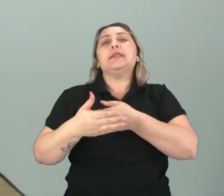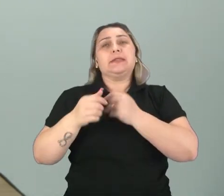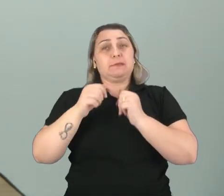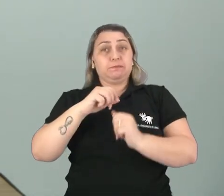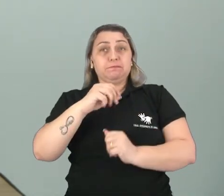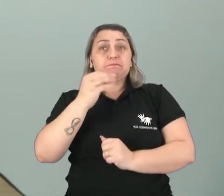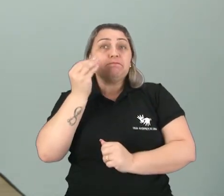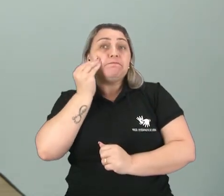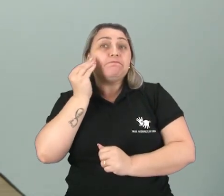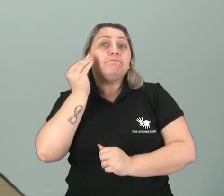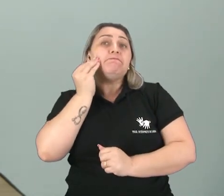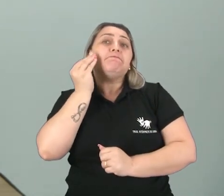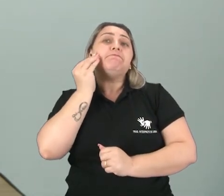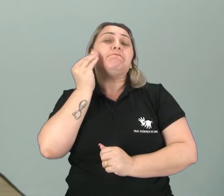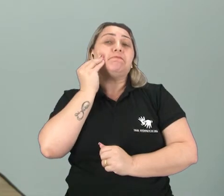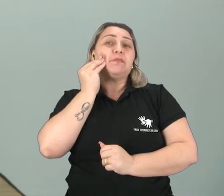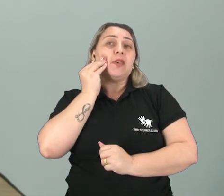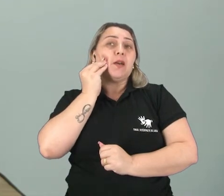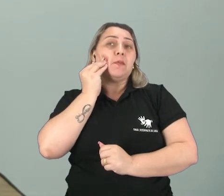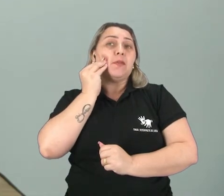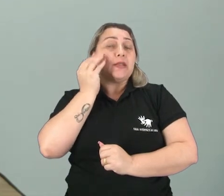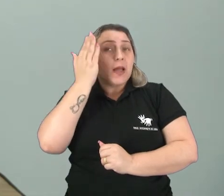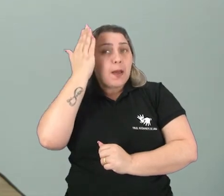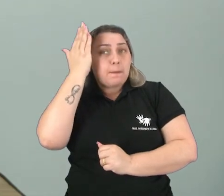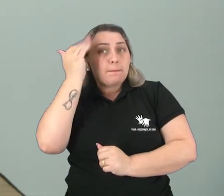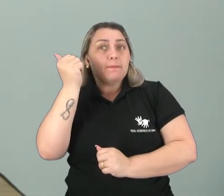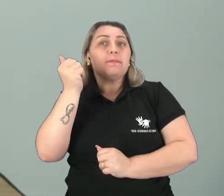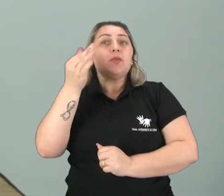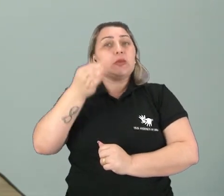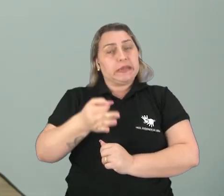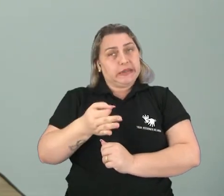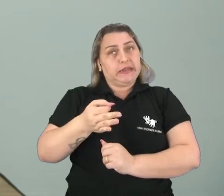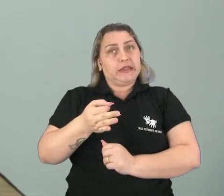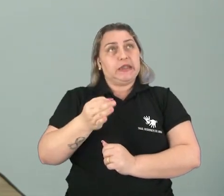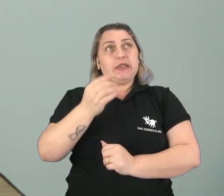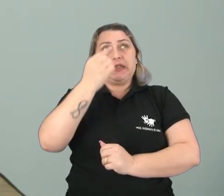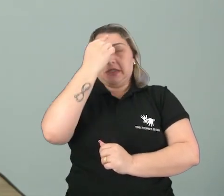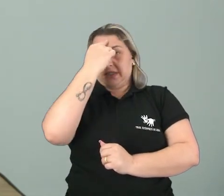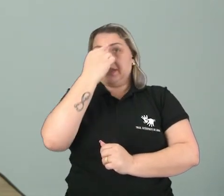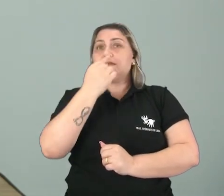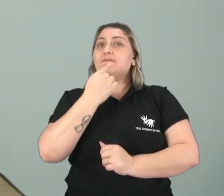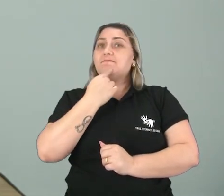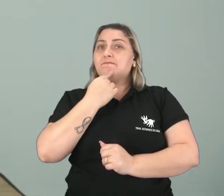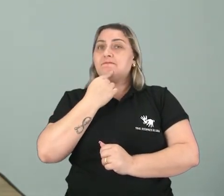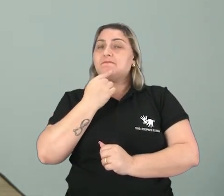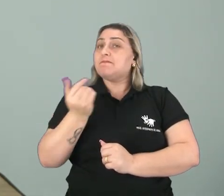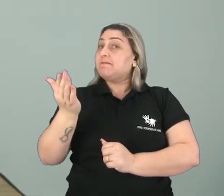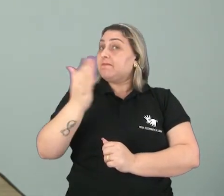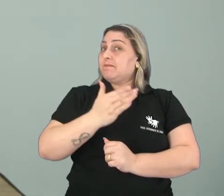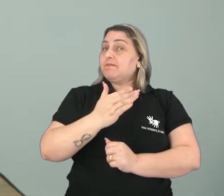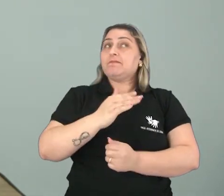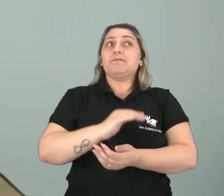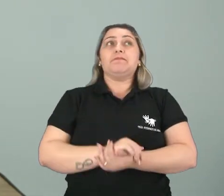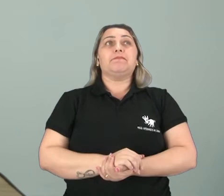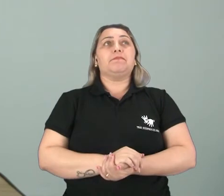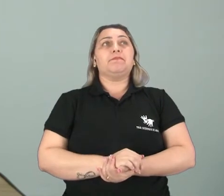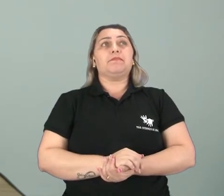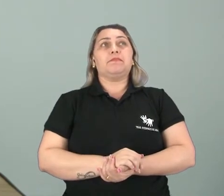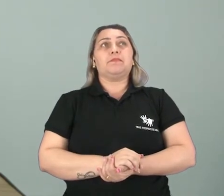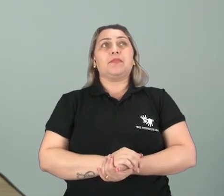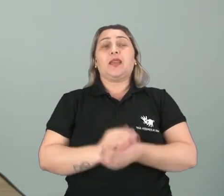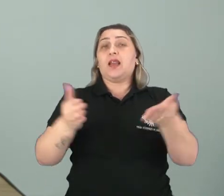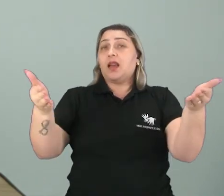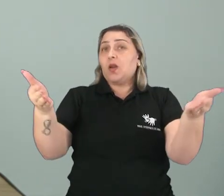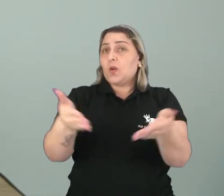estimar a quantidade dessa coleção, dessa imagem. Vamos lá. Eita.